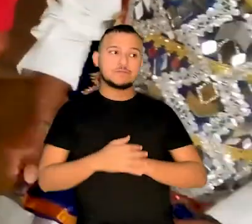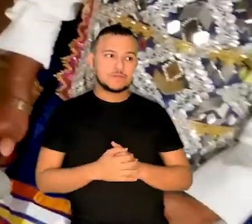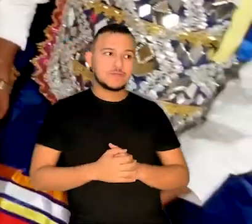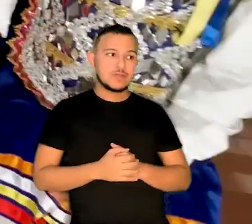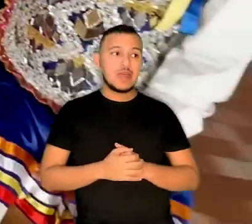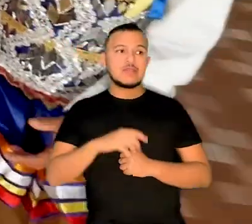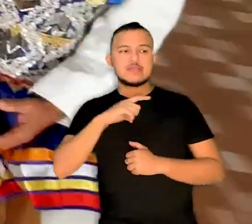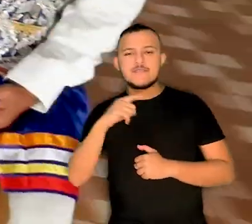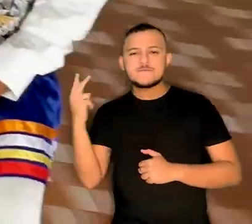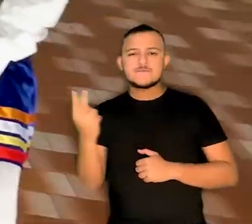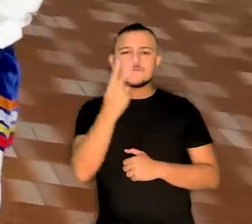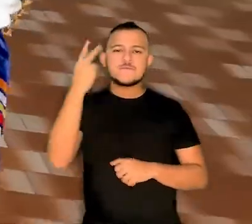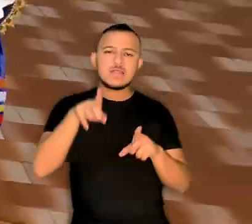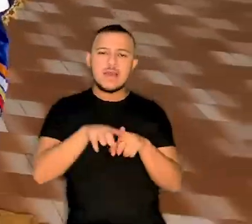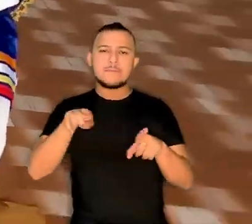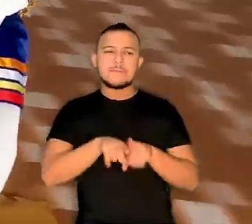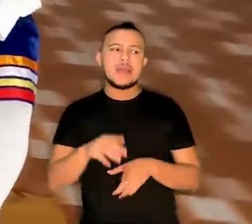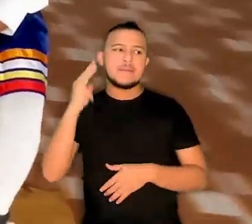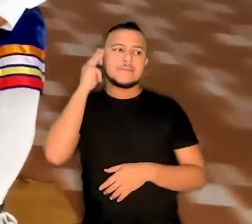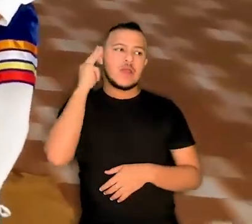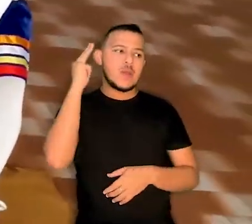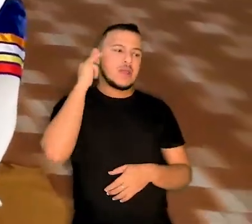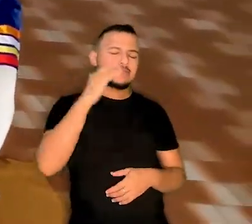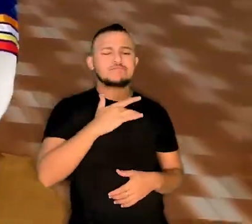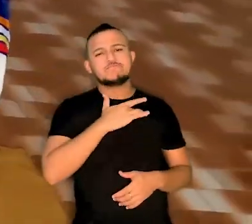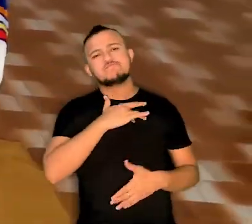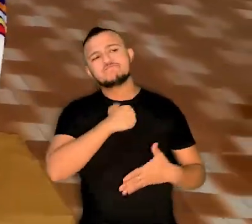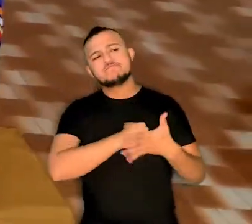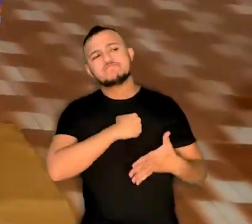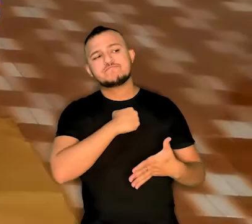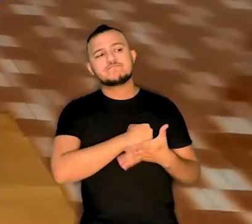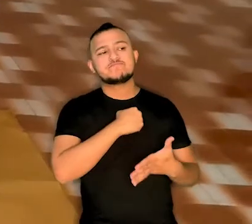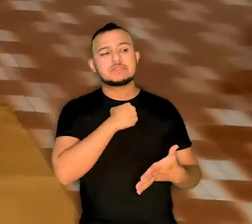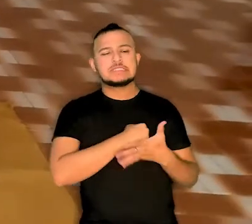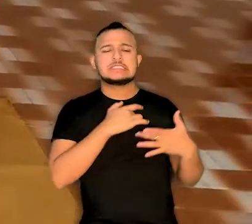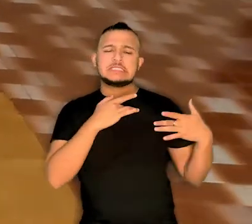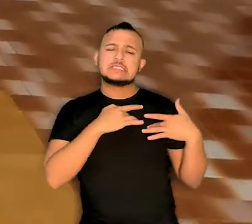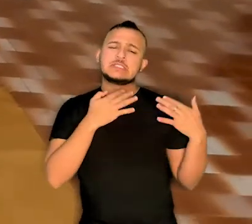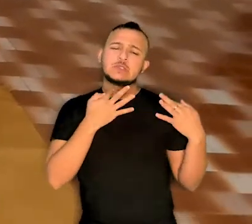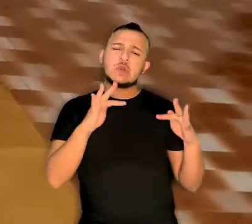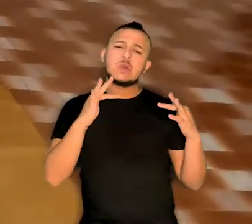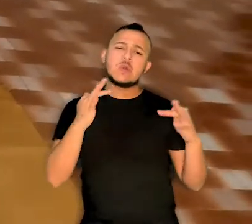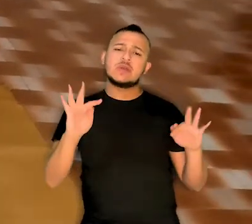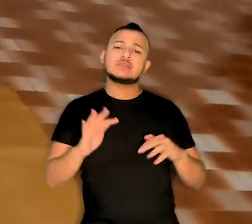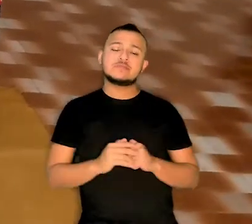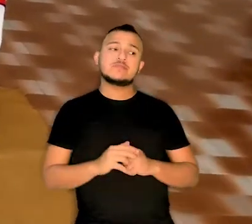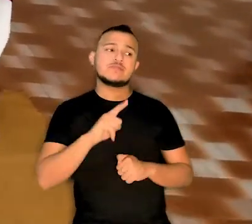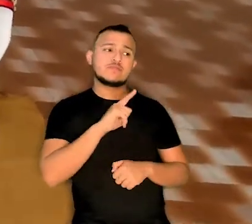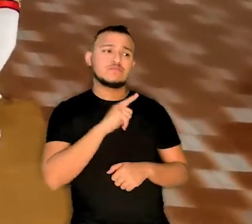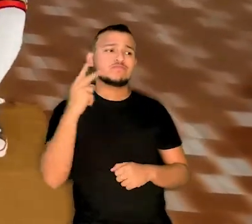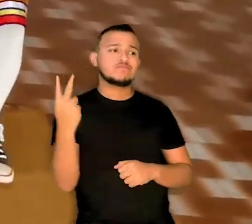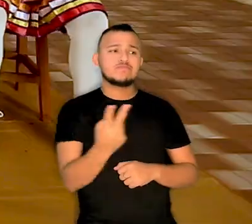tenho valor, eu tenho memória, meu peito chora, meu coração tem a dor.